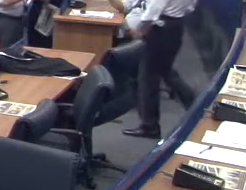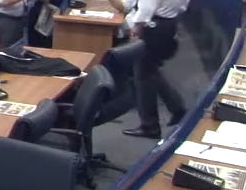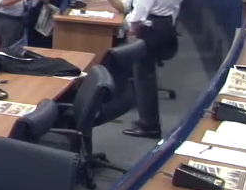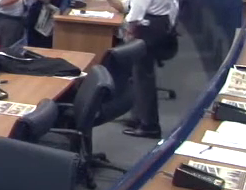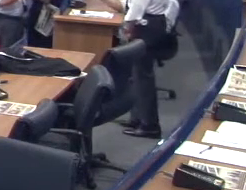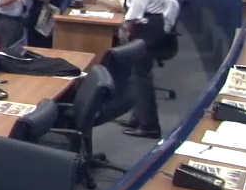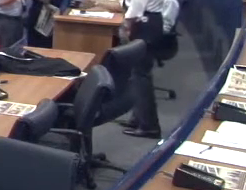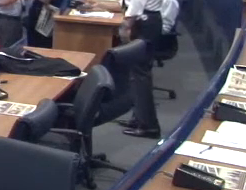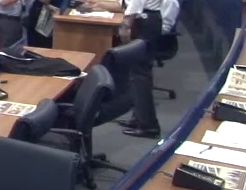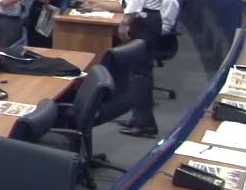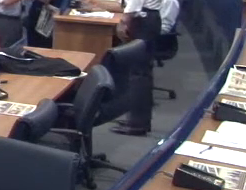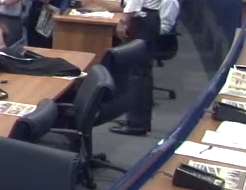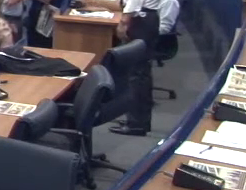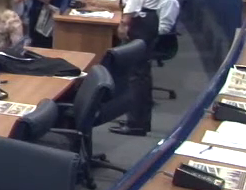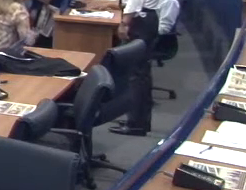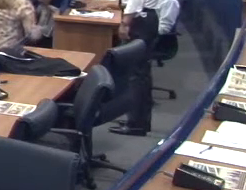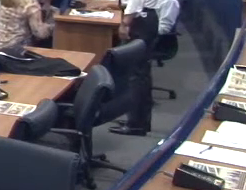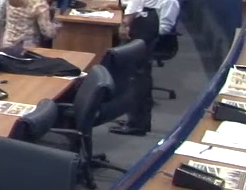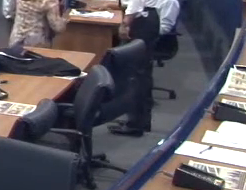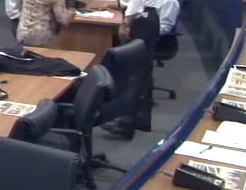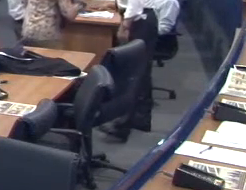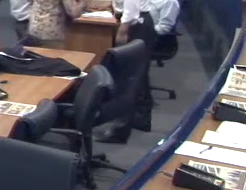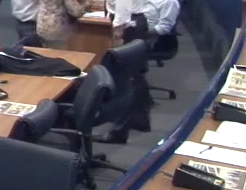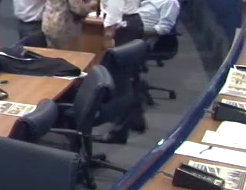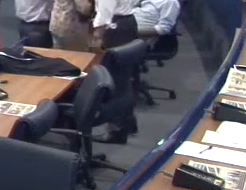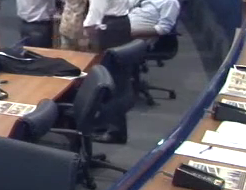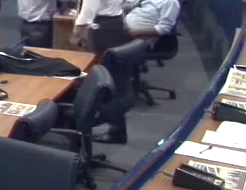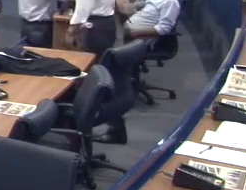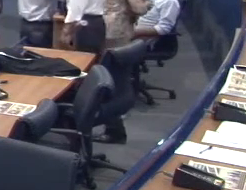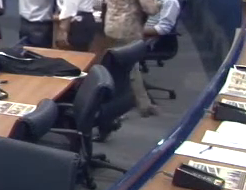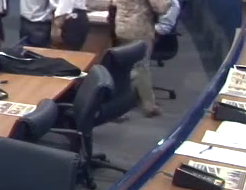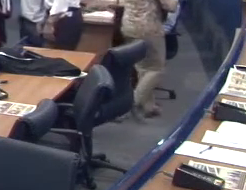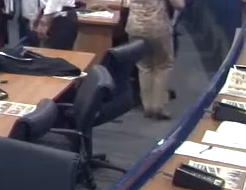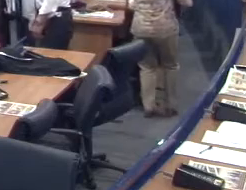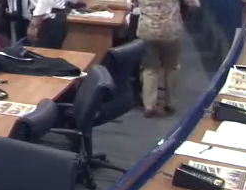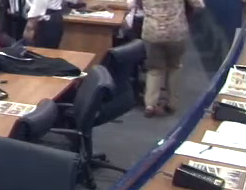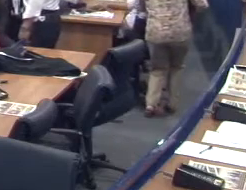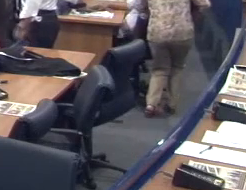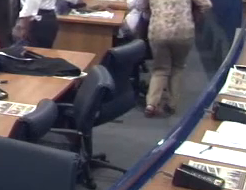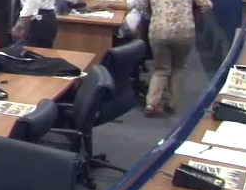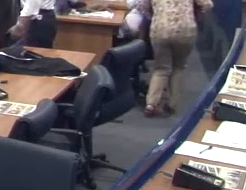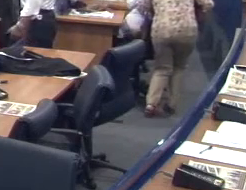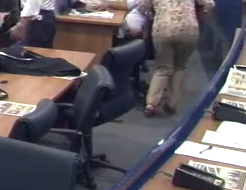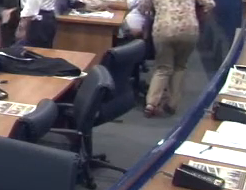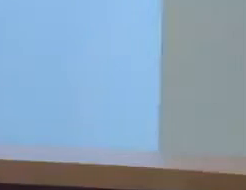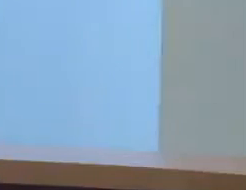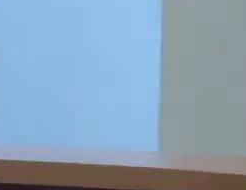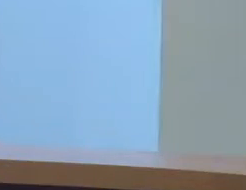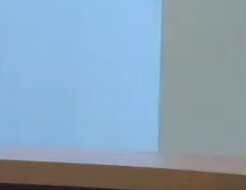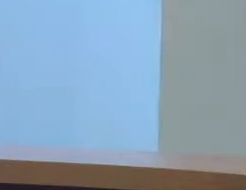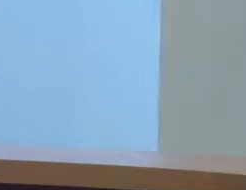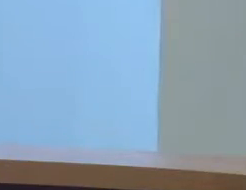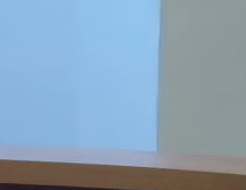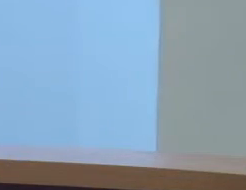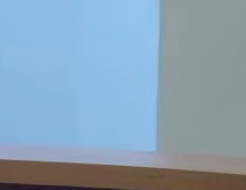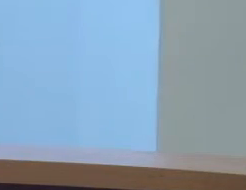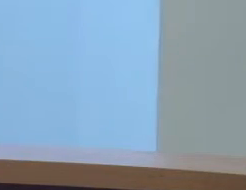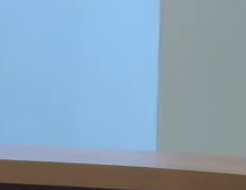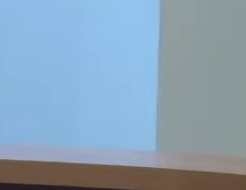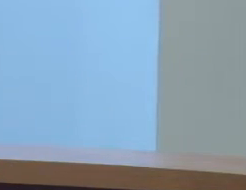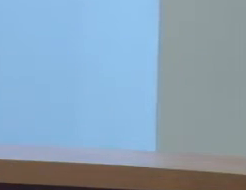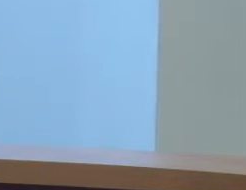Boa tarde, presidente. Boa tarde a todos. Boa tarde. Novos pais, público presente, público que nos assiste pela TV